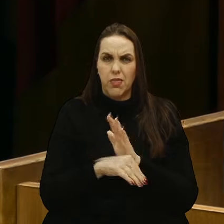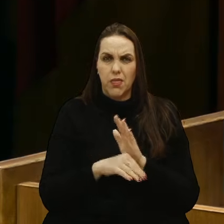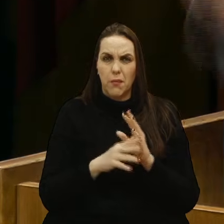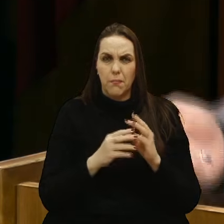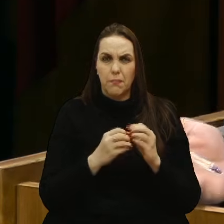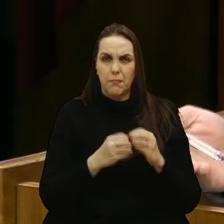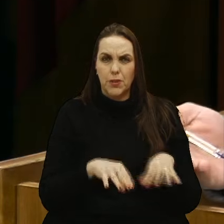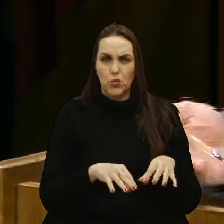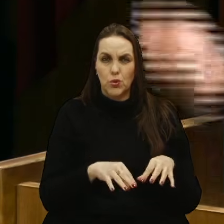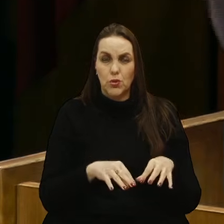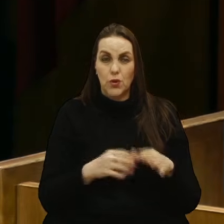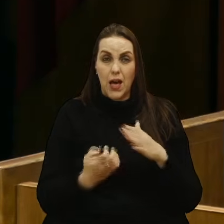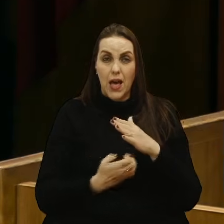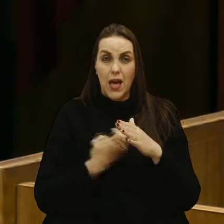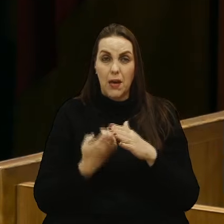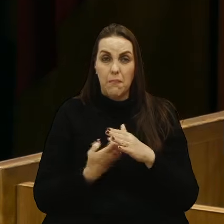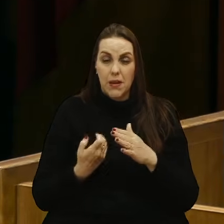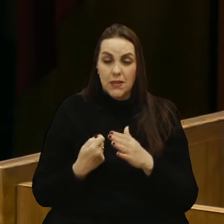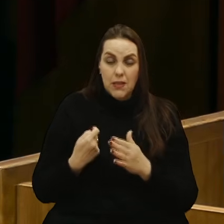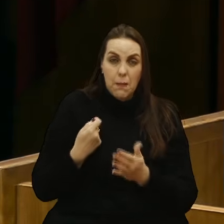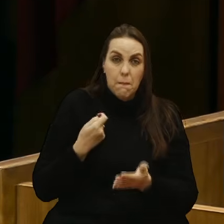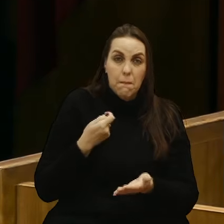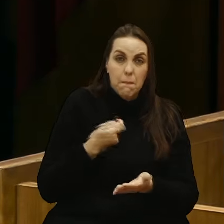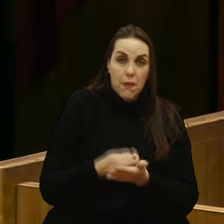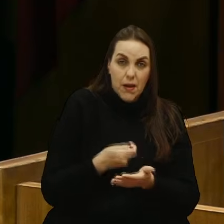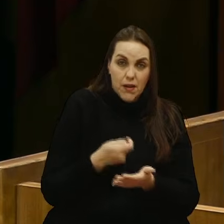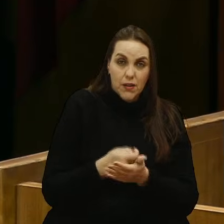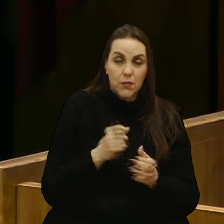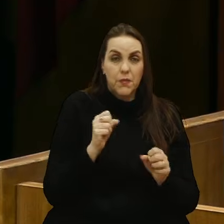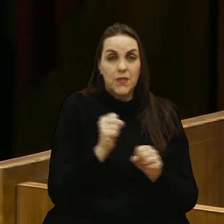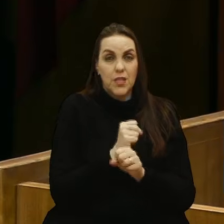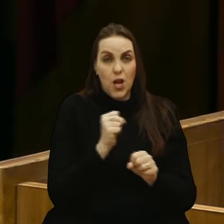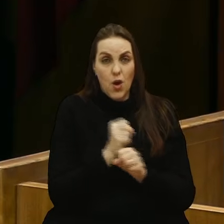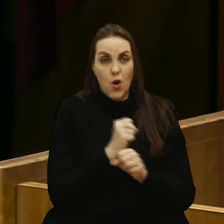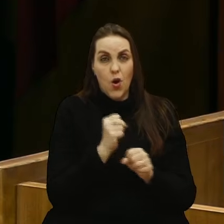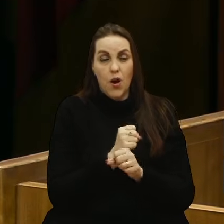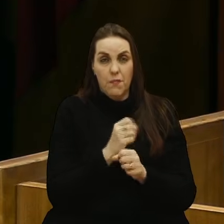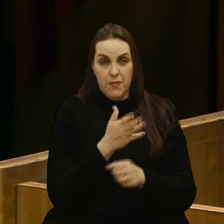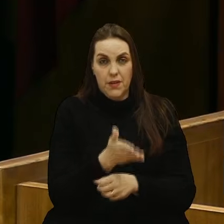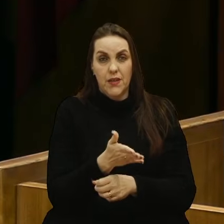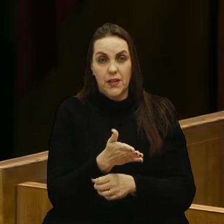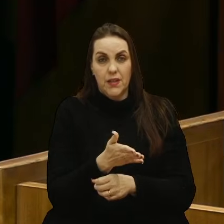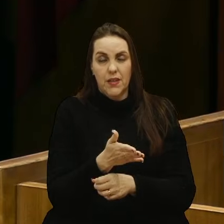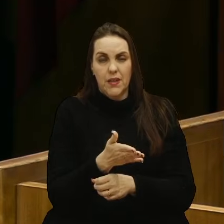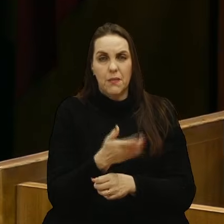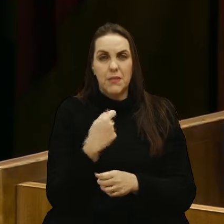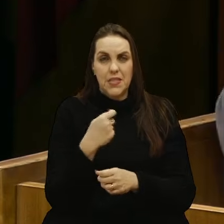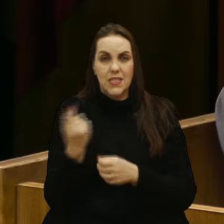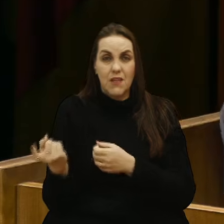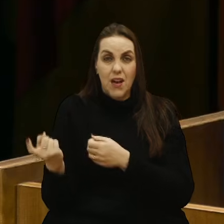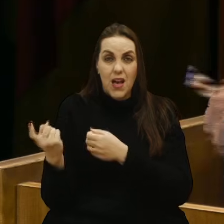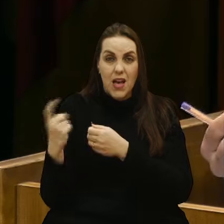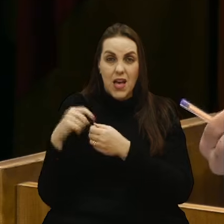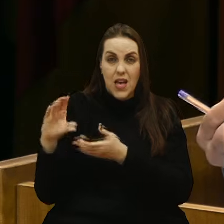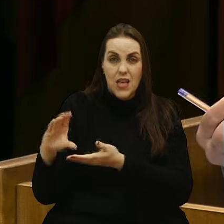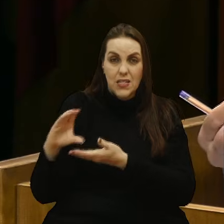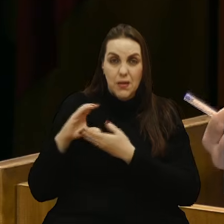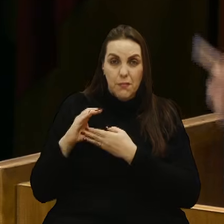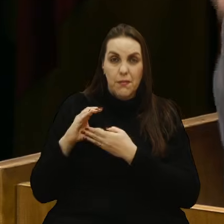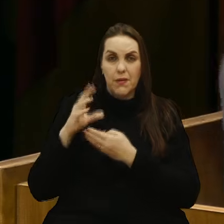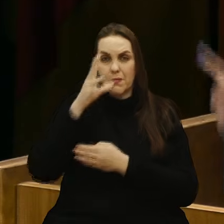está pagando para fazer a obra do Planalto, quando deveria receber da prefeitura. Isso é